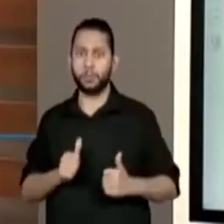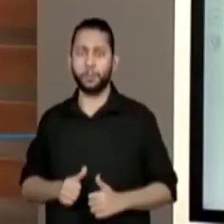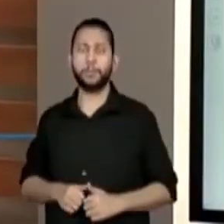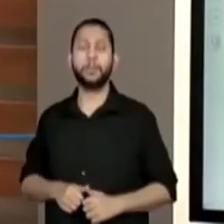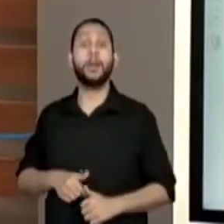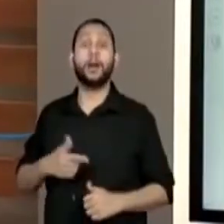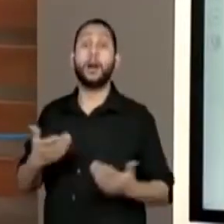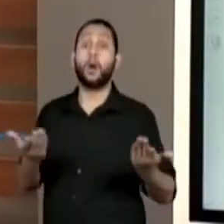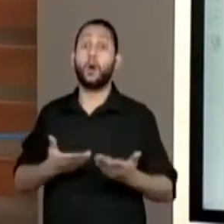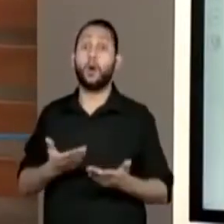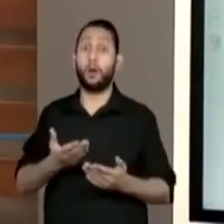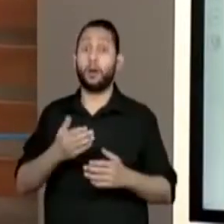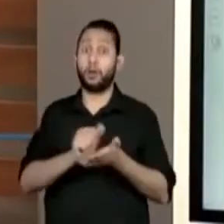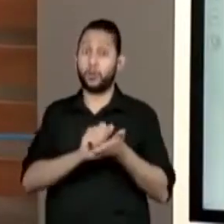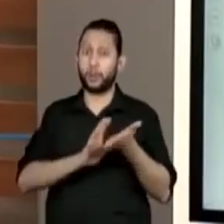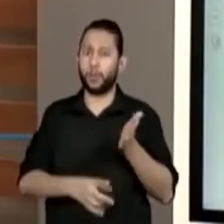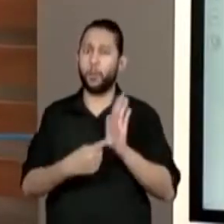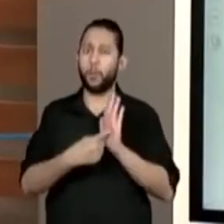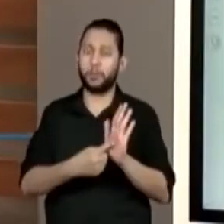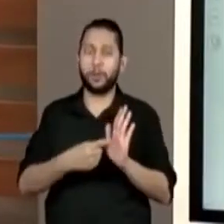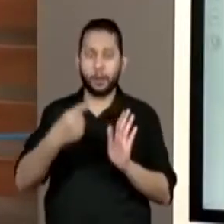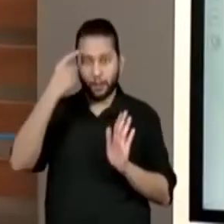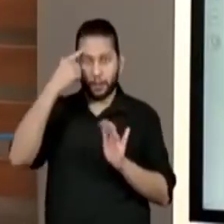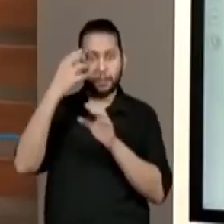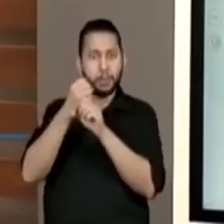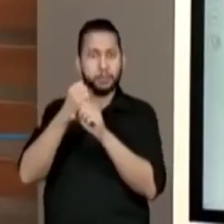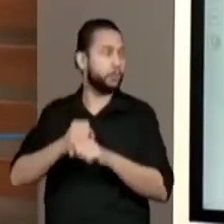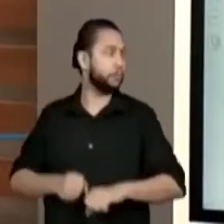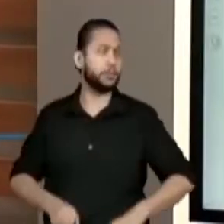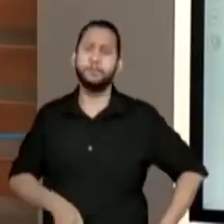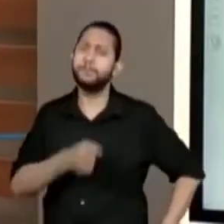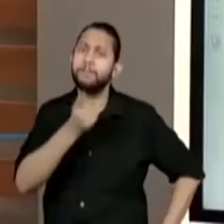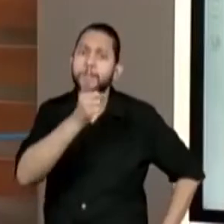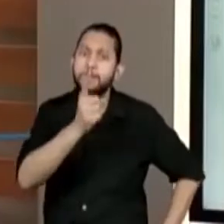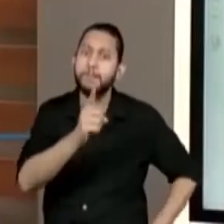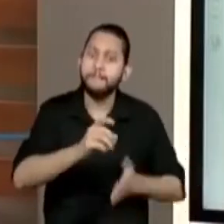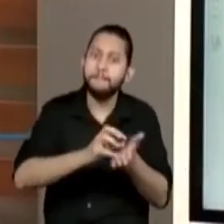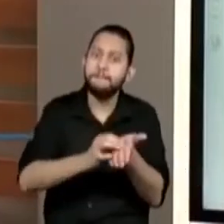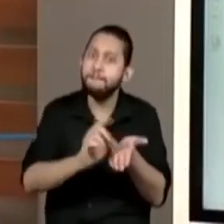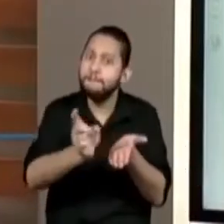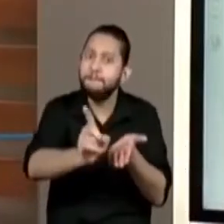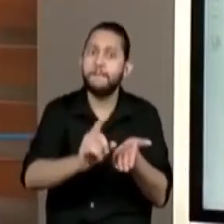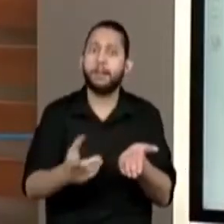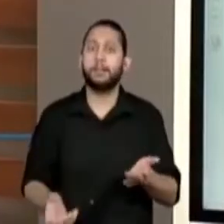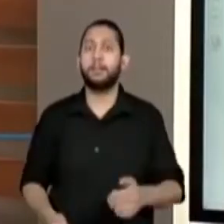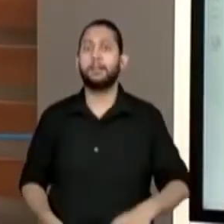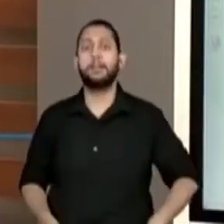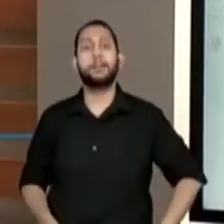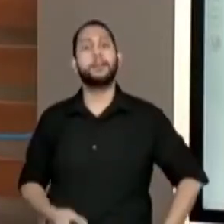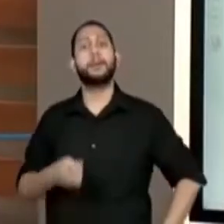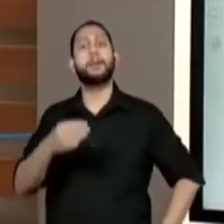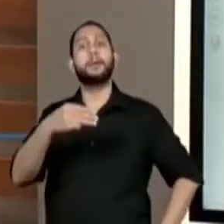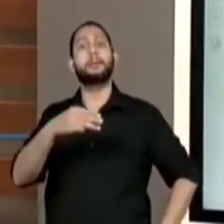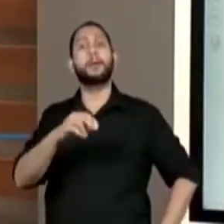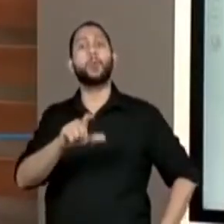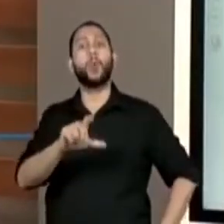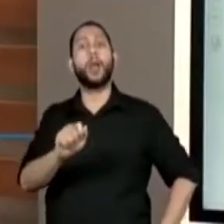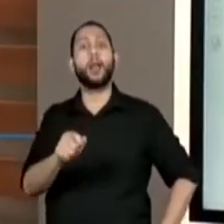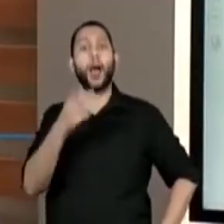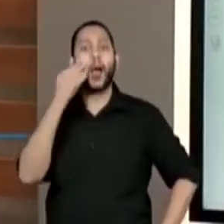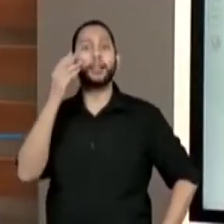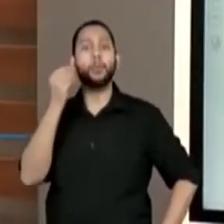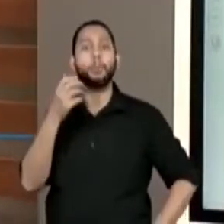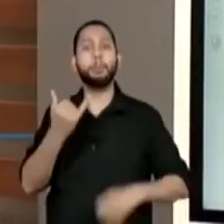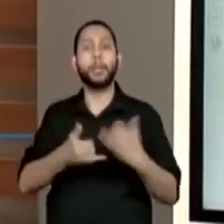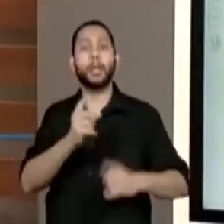atividade tem bastante cálculo mental Tá bom eu não quero ninguém usando o calculadora mas não ela solta o gato a Manuela